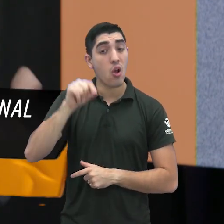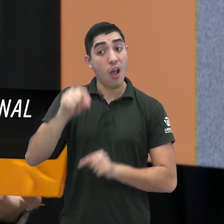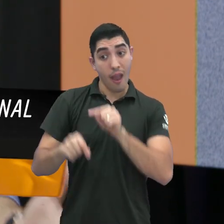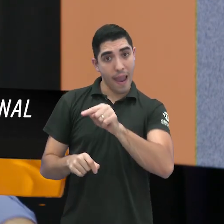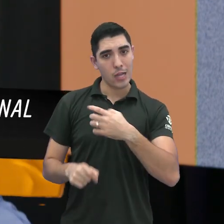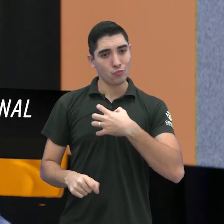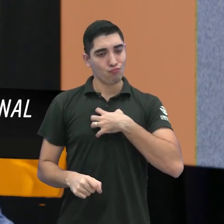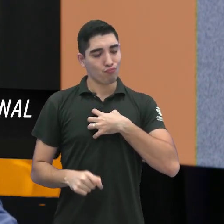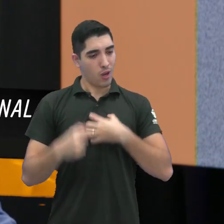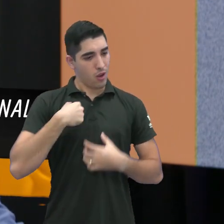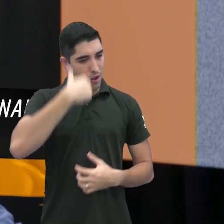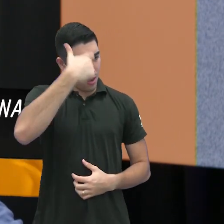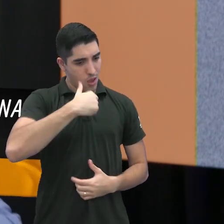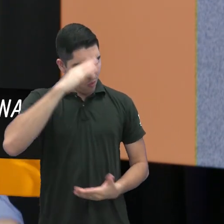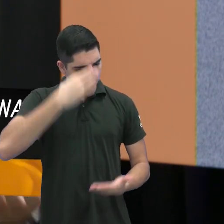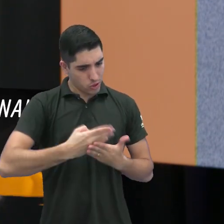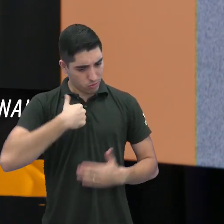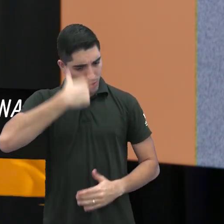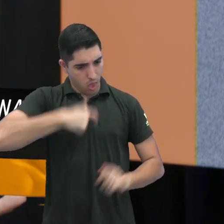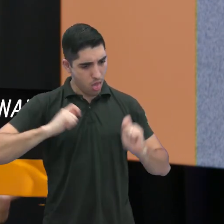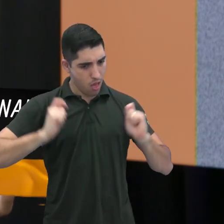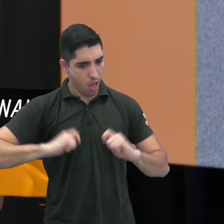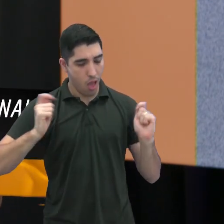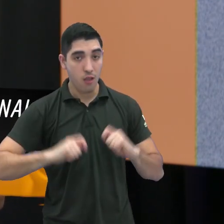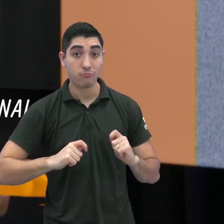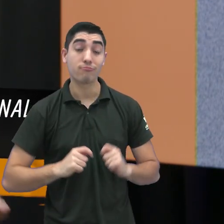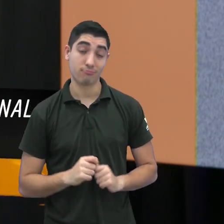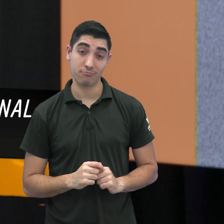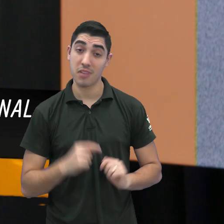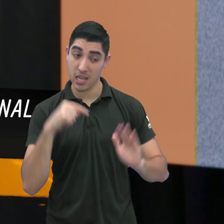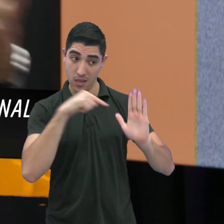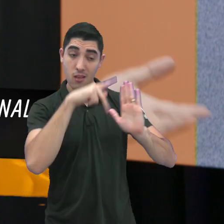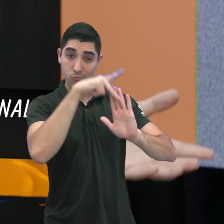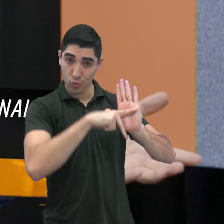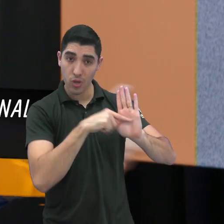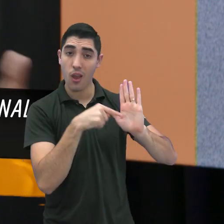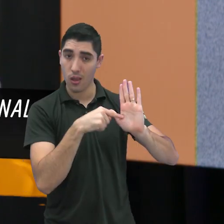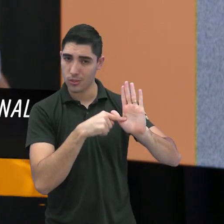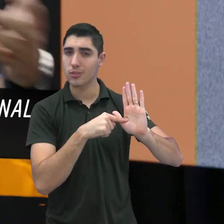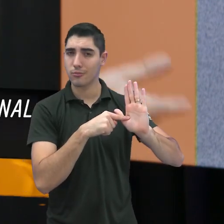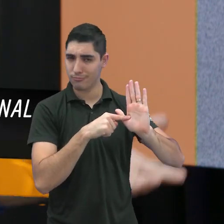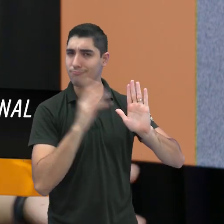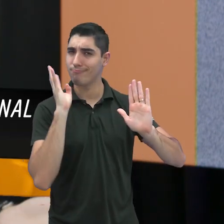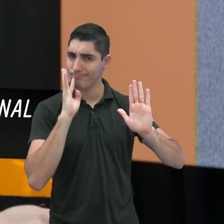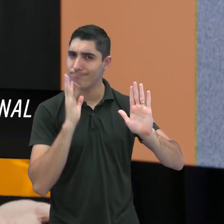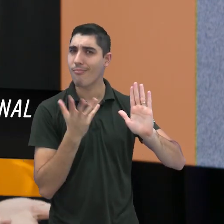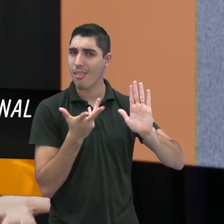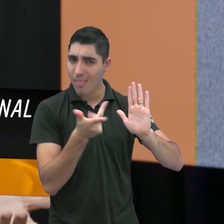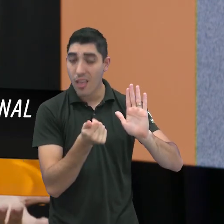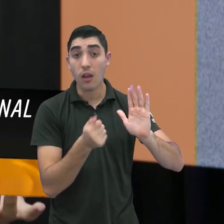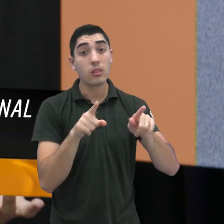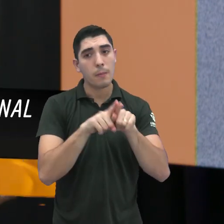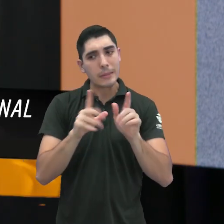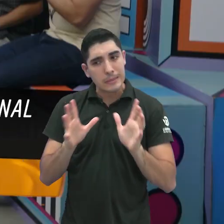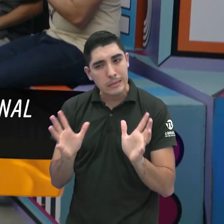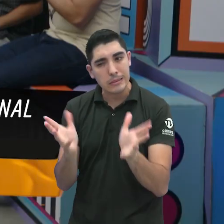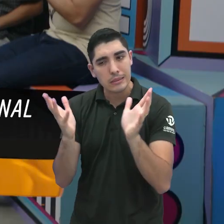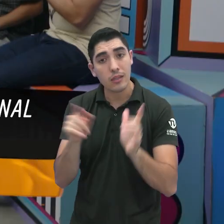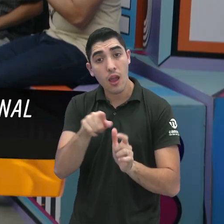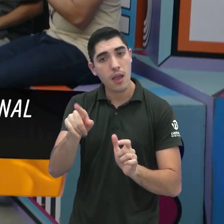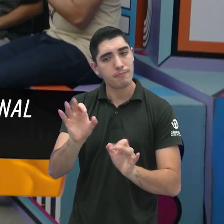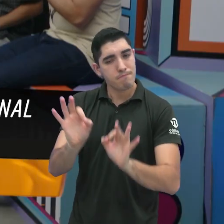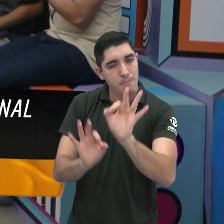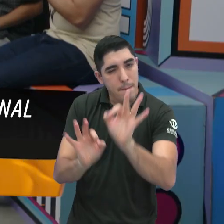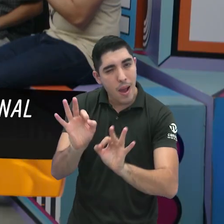mesmo para buscar Sim, esse acesso. faz Então, toda a acho uma diferença. ideia muito legal. E também para já ir preparando os alunos, né, Sem sobre dúvida. toda